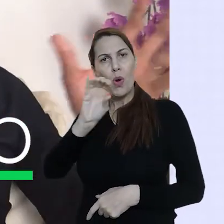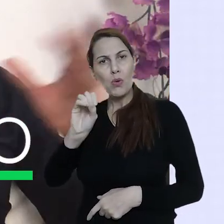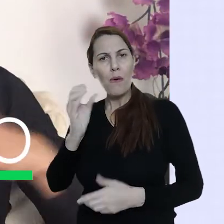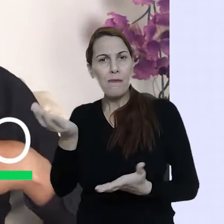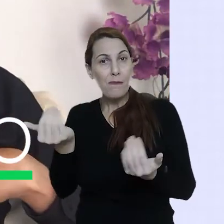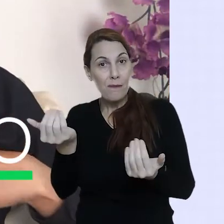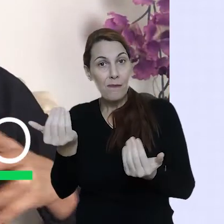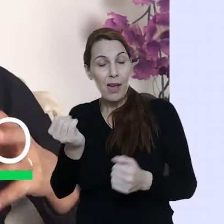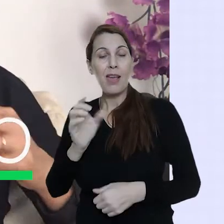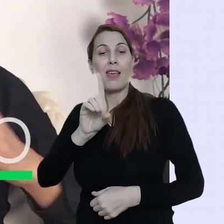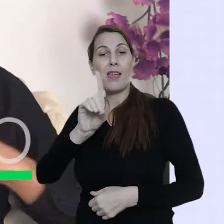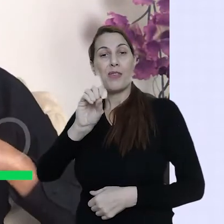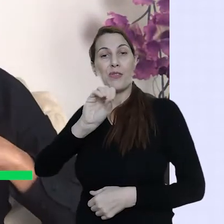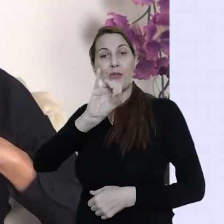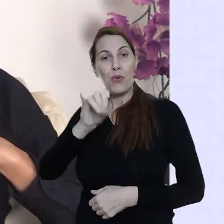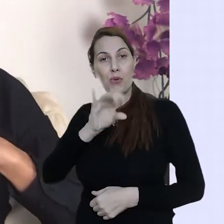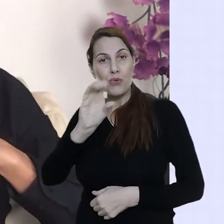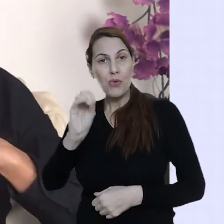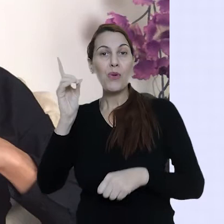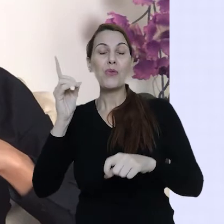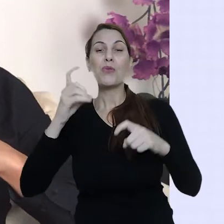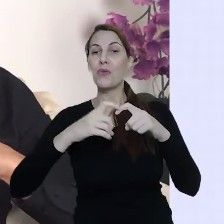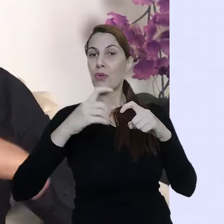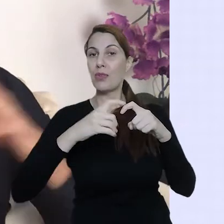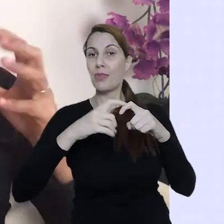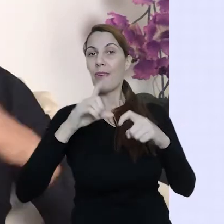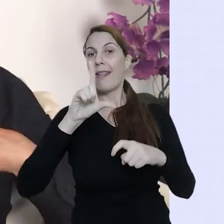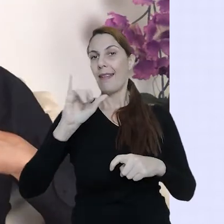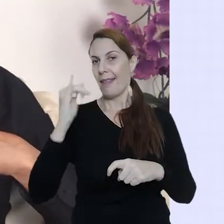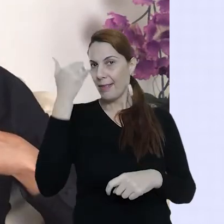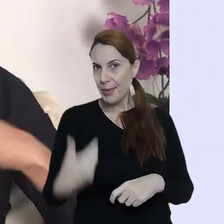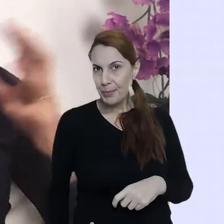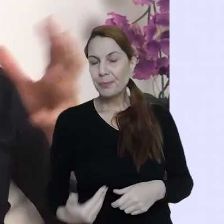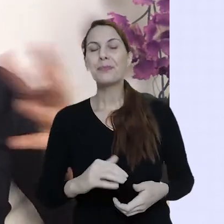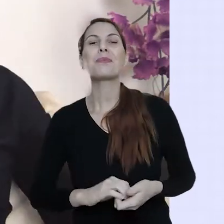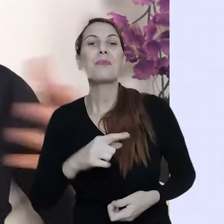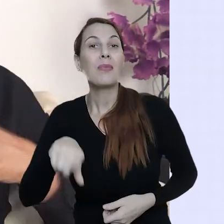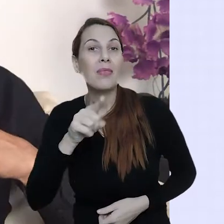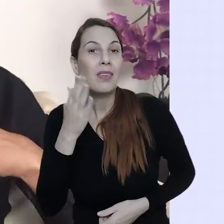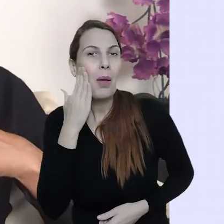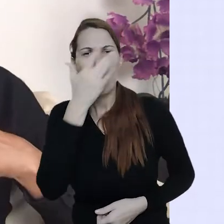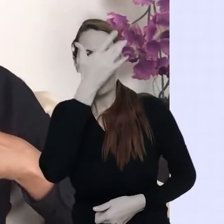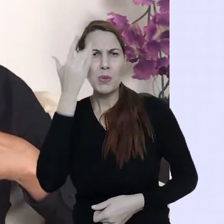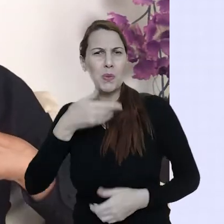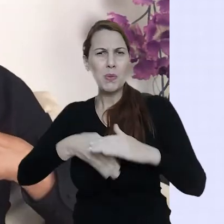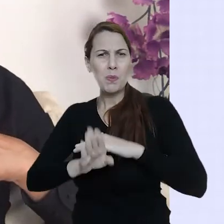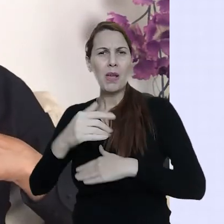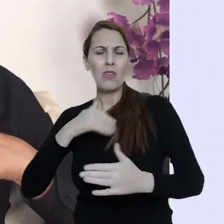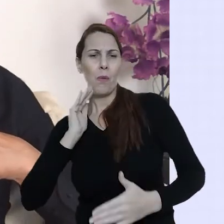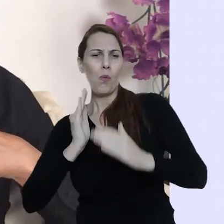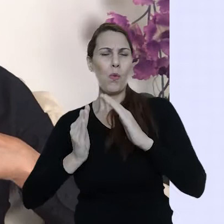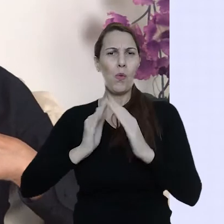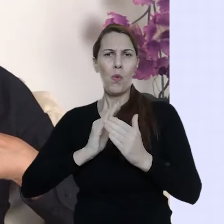Dojo, né? Vem pro Dojo do Dr. Lee. O que é isso? O Dojo, que vocês devem saber, para quem